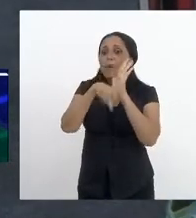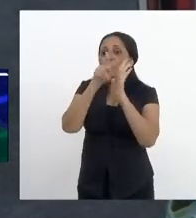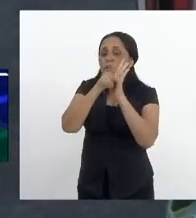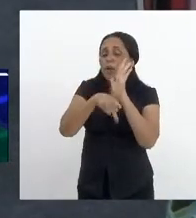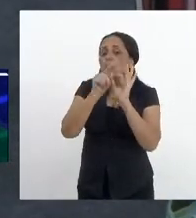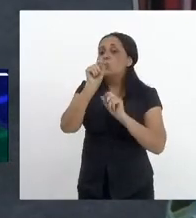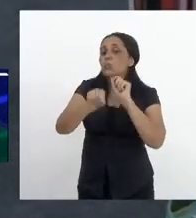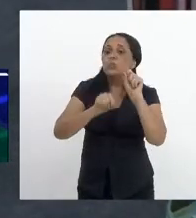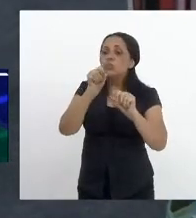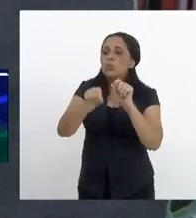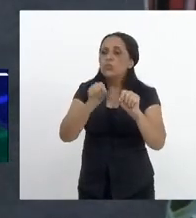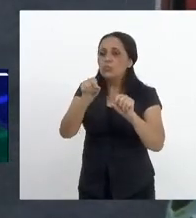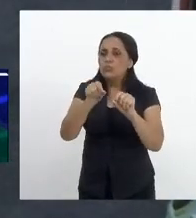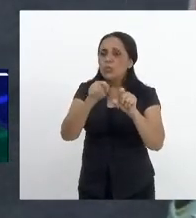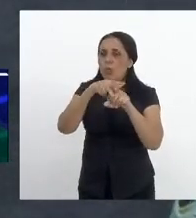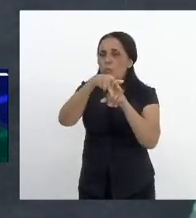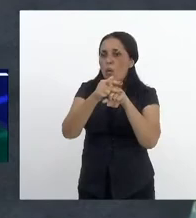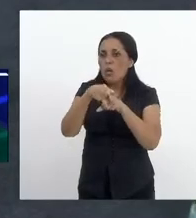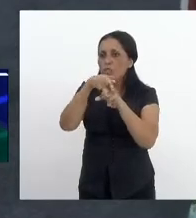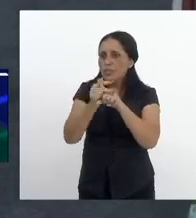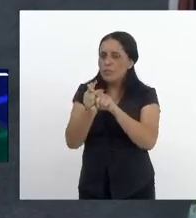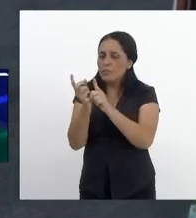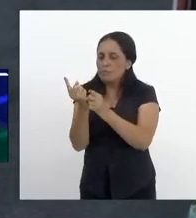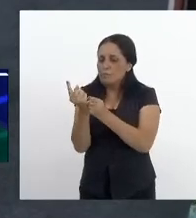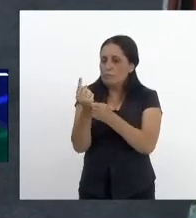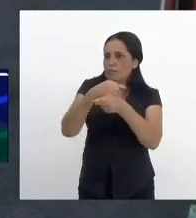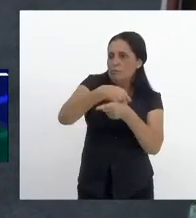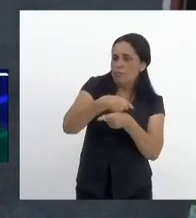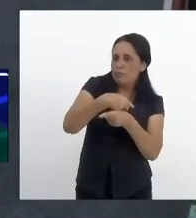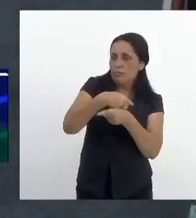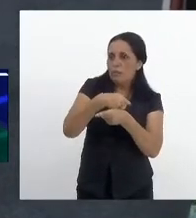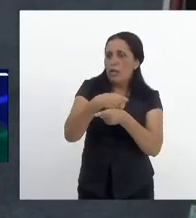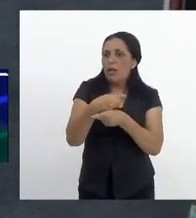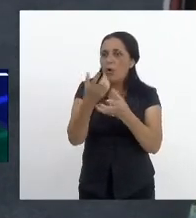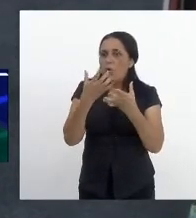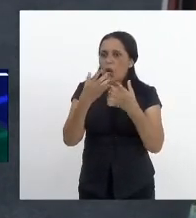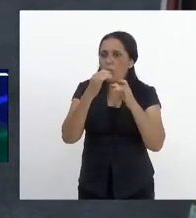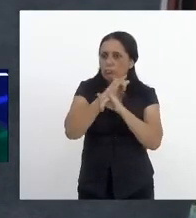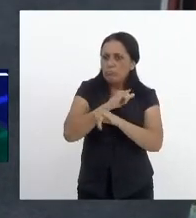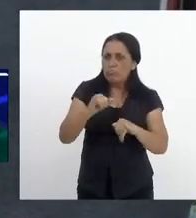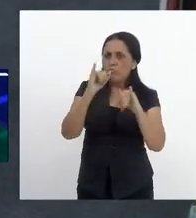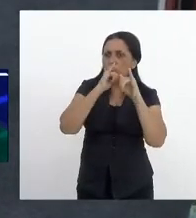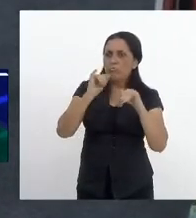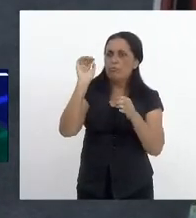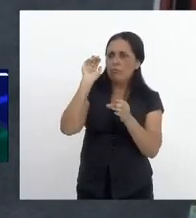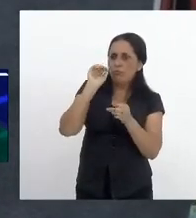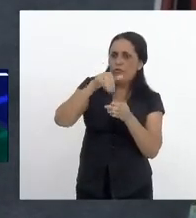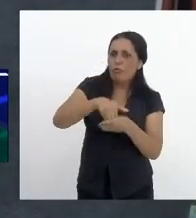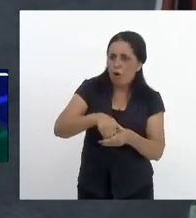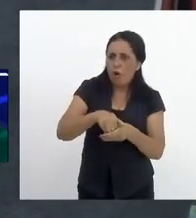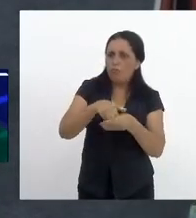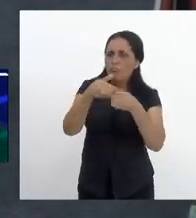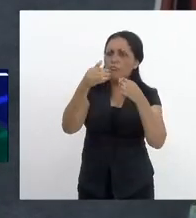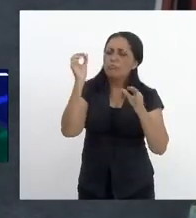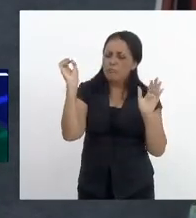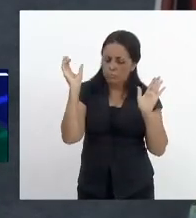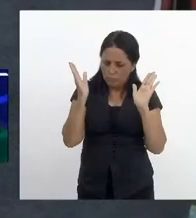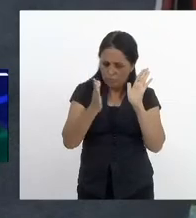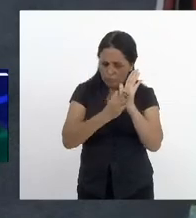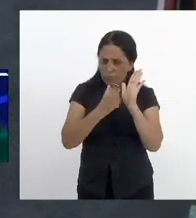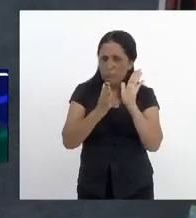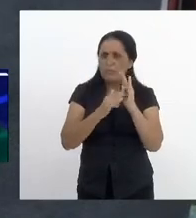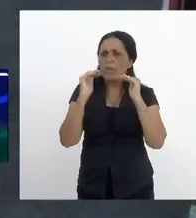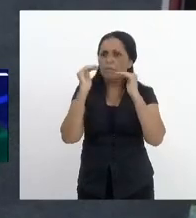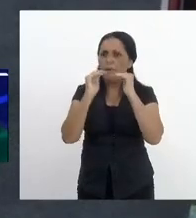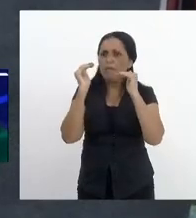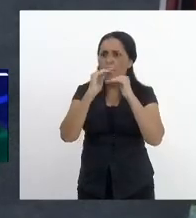corrigir uma dessas distorções. Então, eu quero também declarar meu voto favorável, desejar que a gente consiga avançar nessa luta